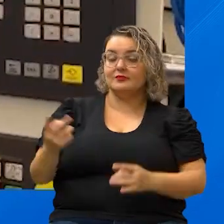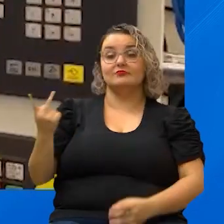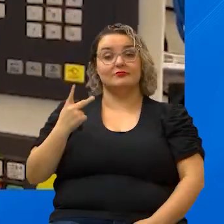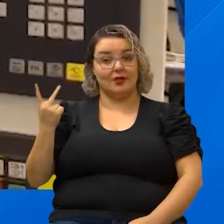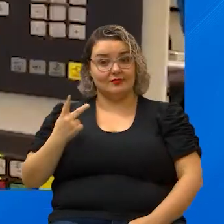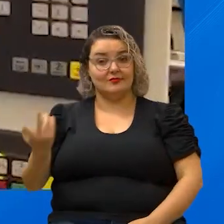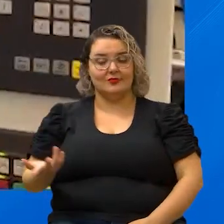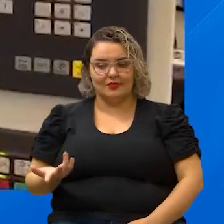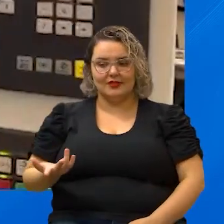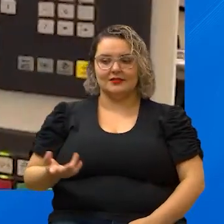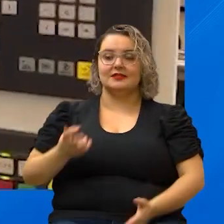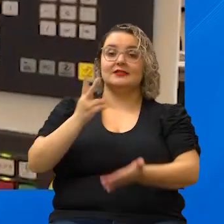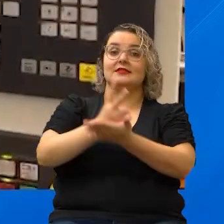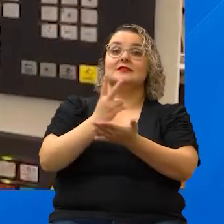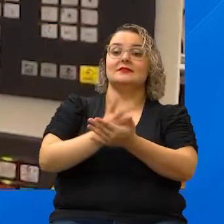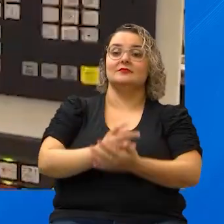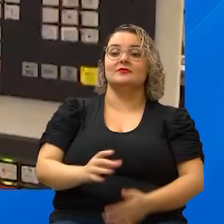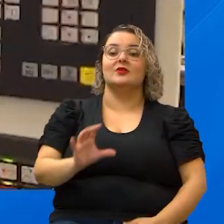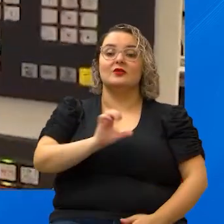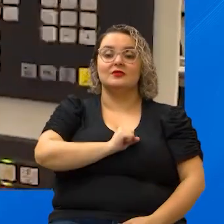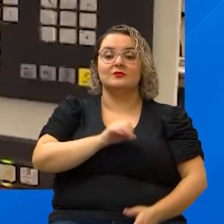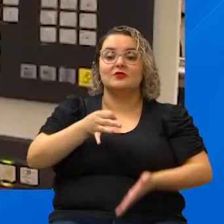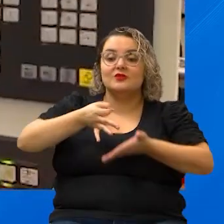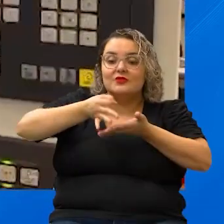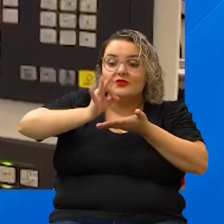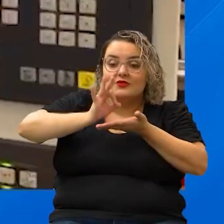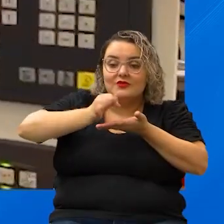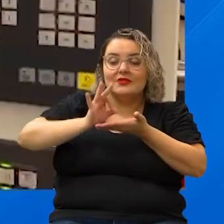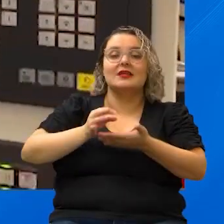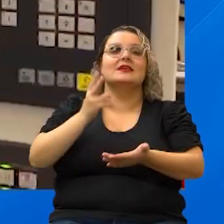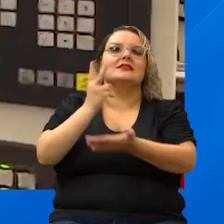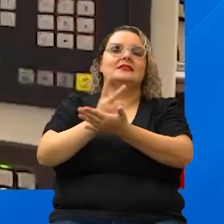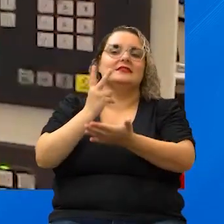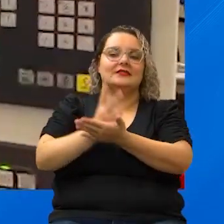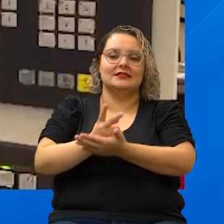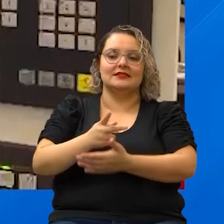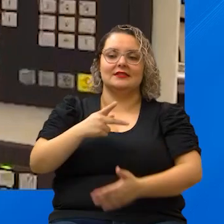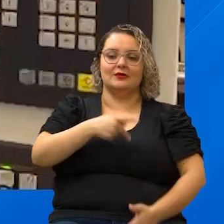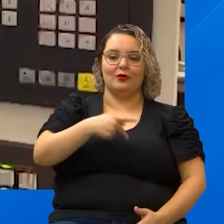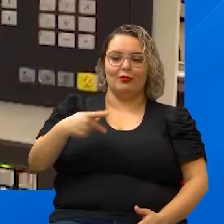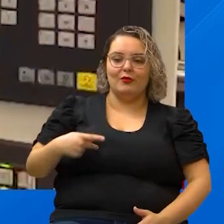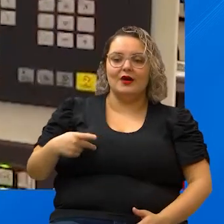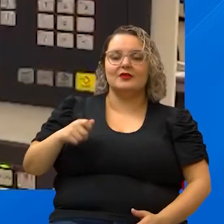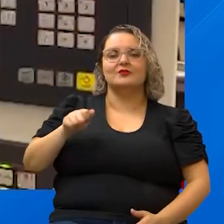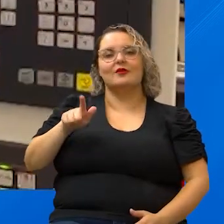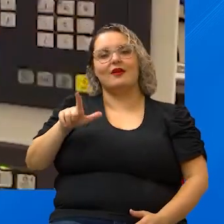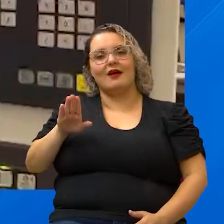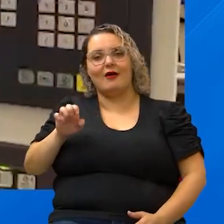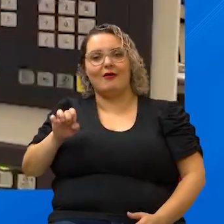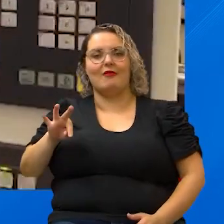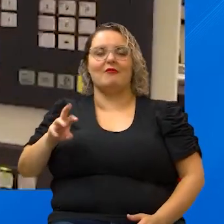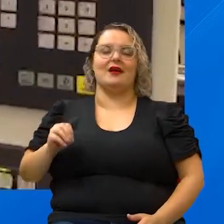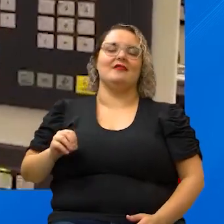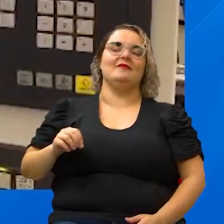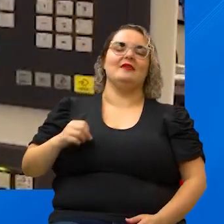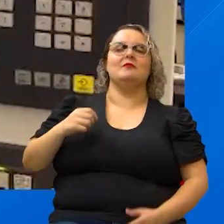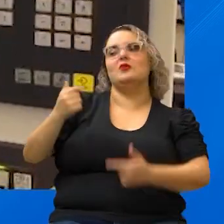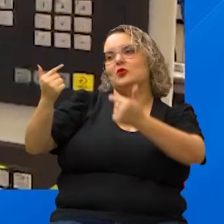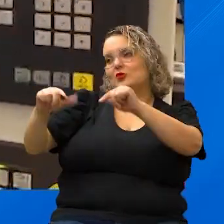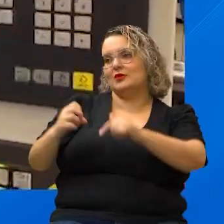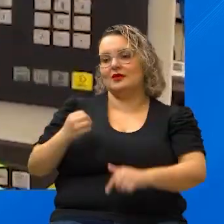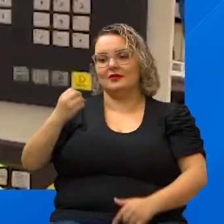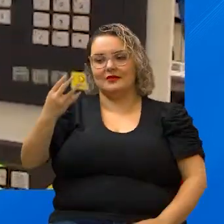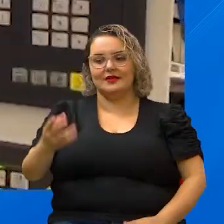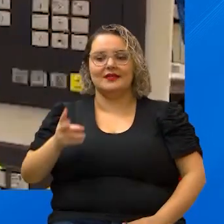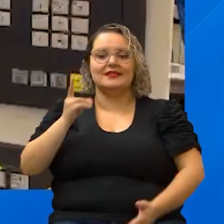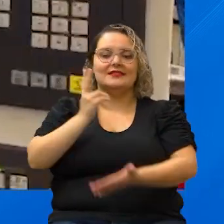que nós sempre gostamos de café. Então, toda vez que o pastor Alberto vai a algum lugar ou que ele faz alguma viagem, ele